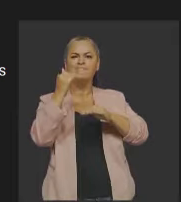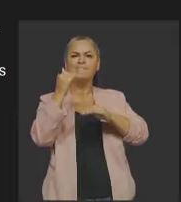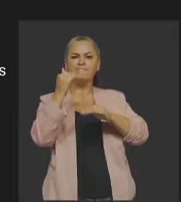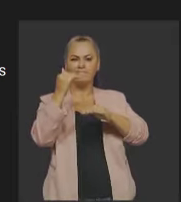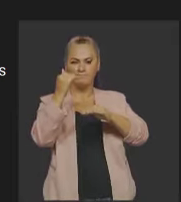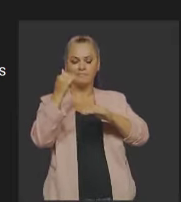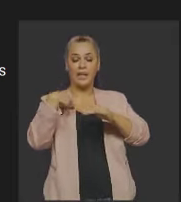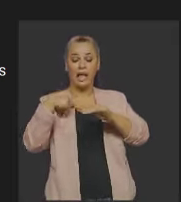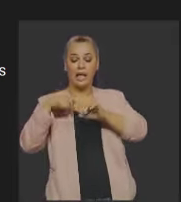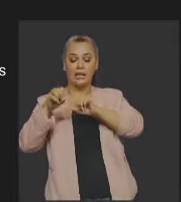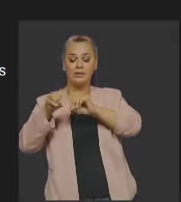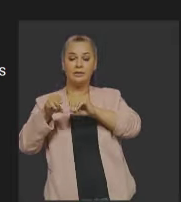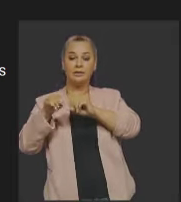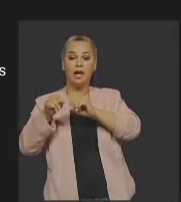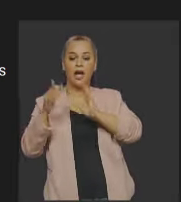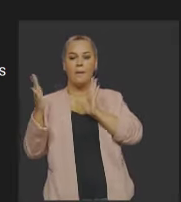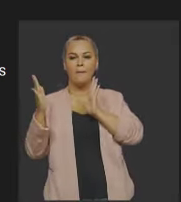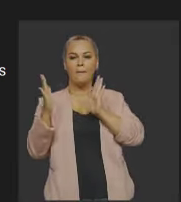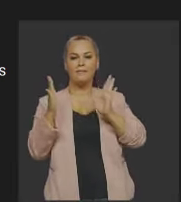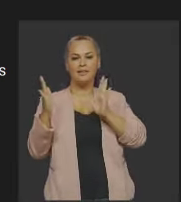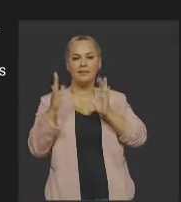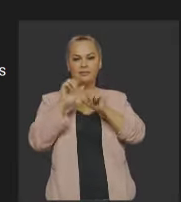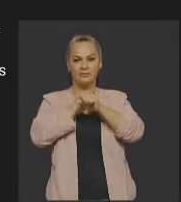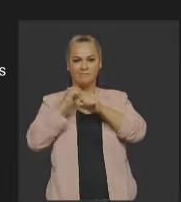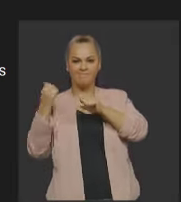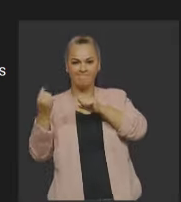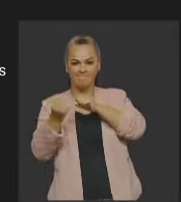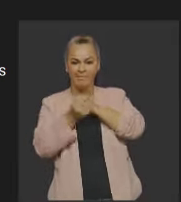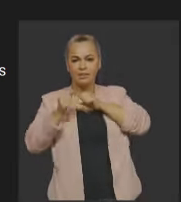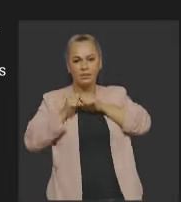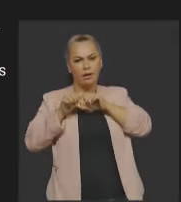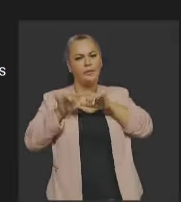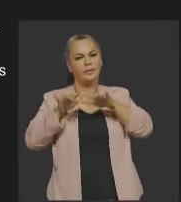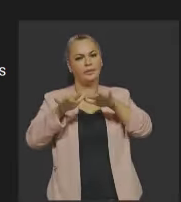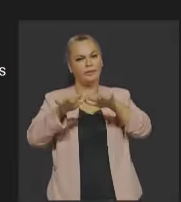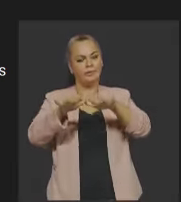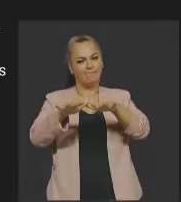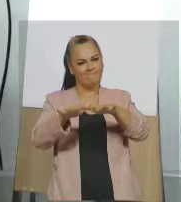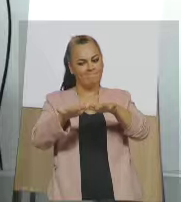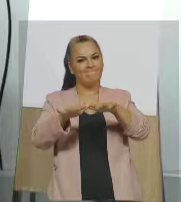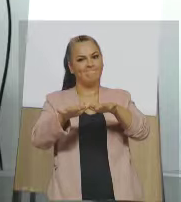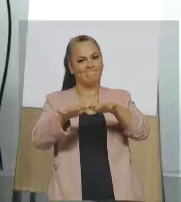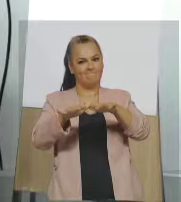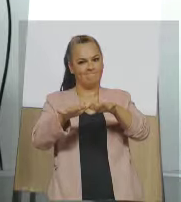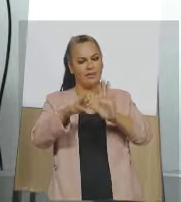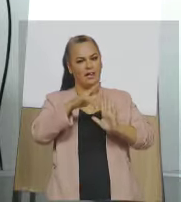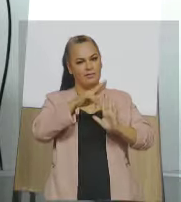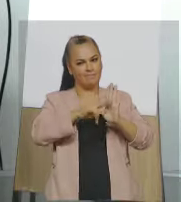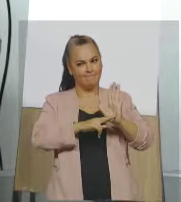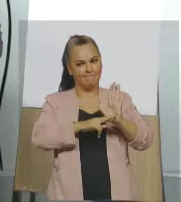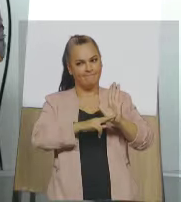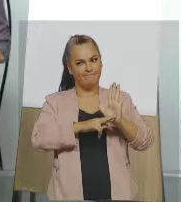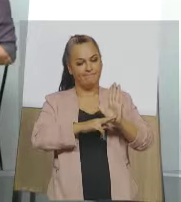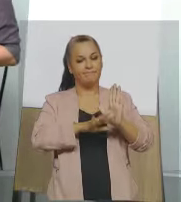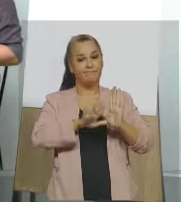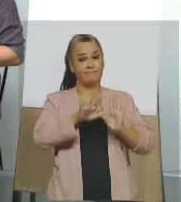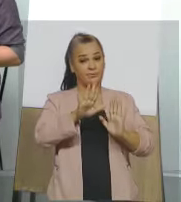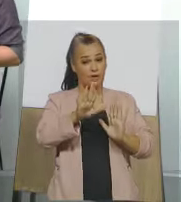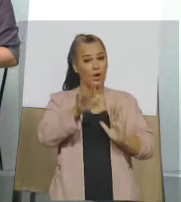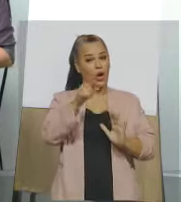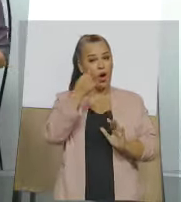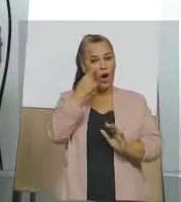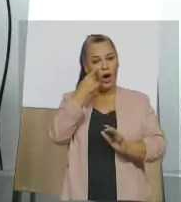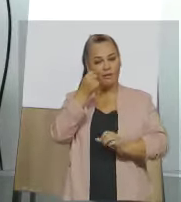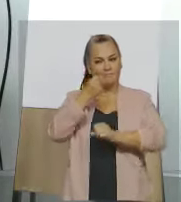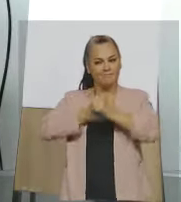de Pandemia, ok? Olha, gente, aqui é o seguinte, no dia 18/9 tem uma aula que ela